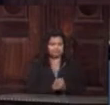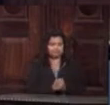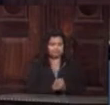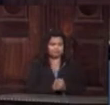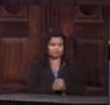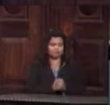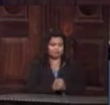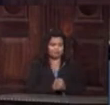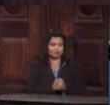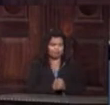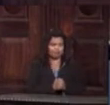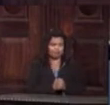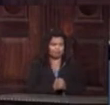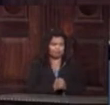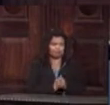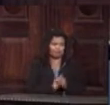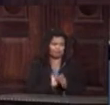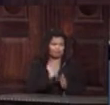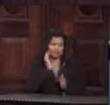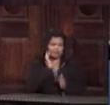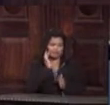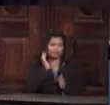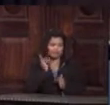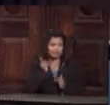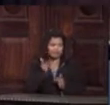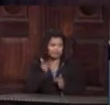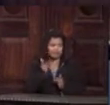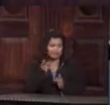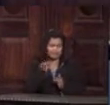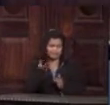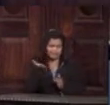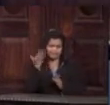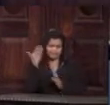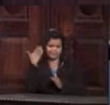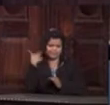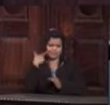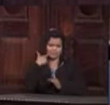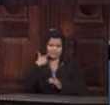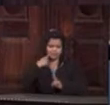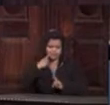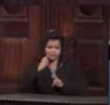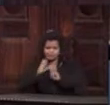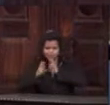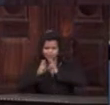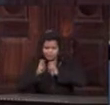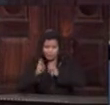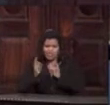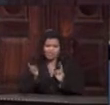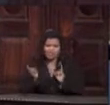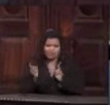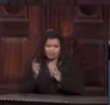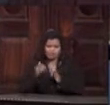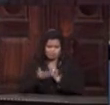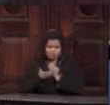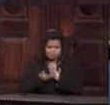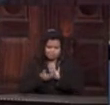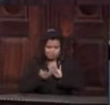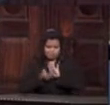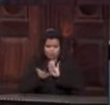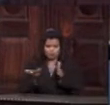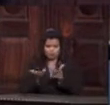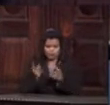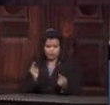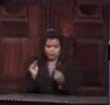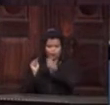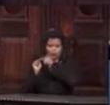que as primeiras decisões e eu na cpi da analogia quando quando do golpe de 64 a primeira decisão do